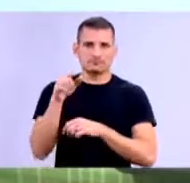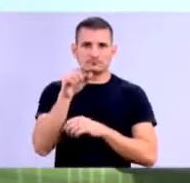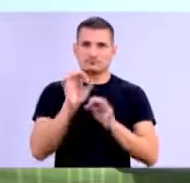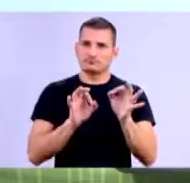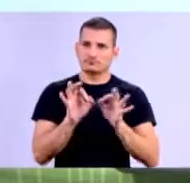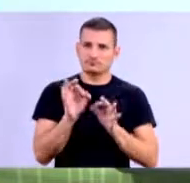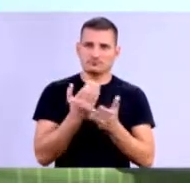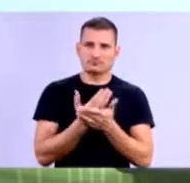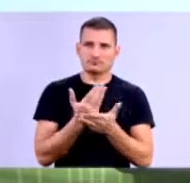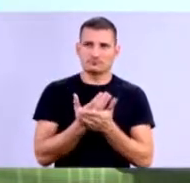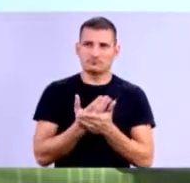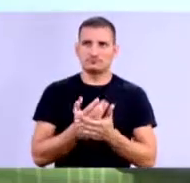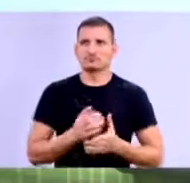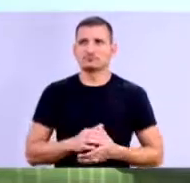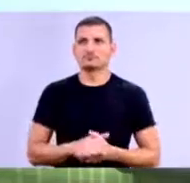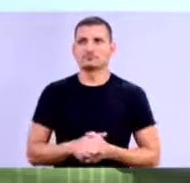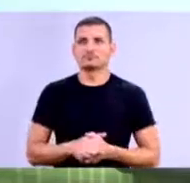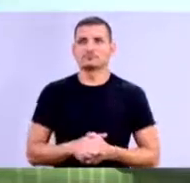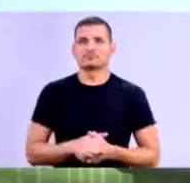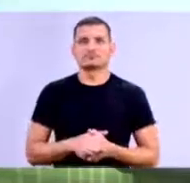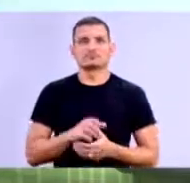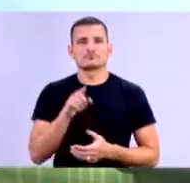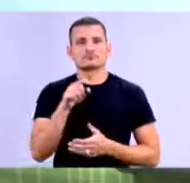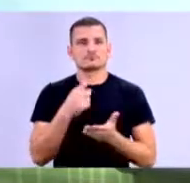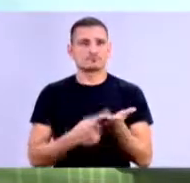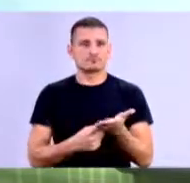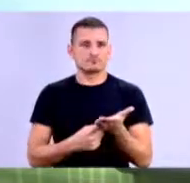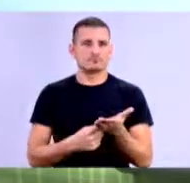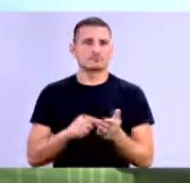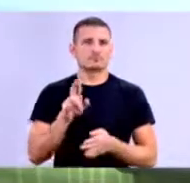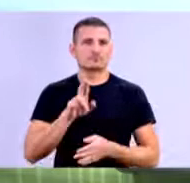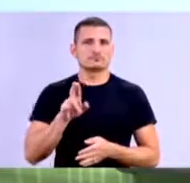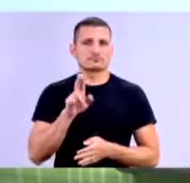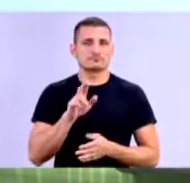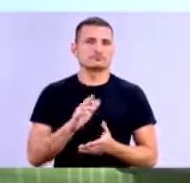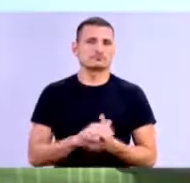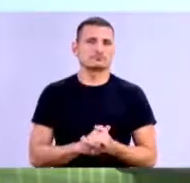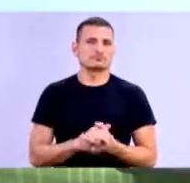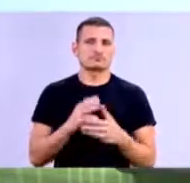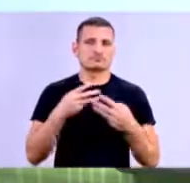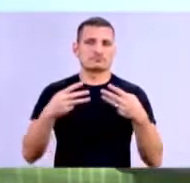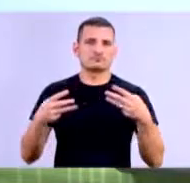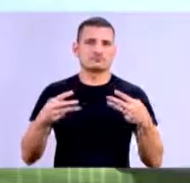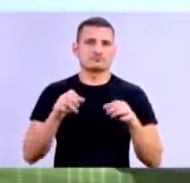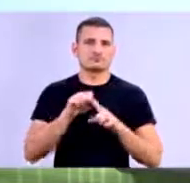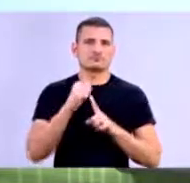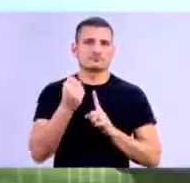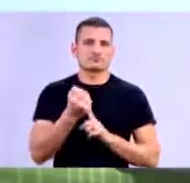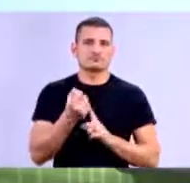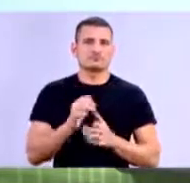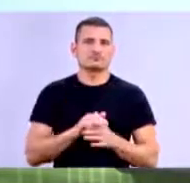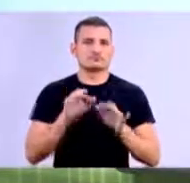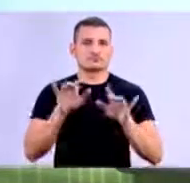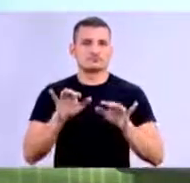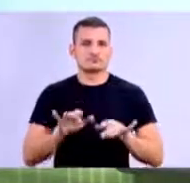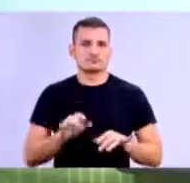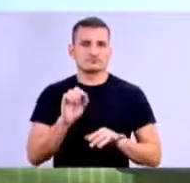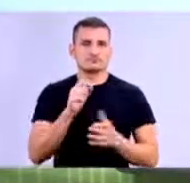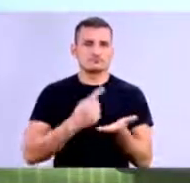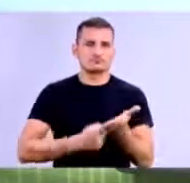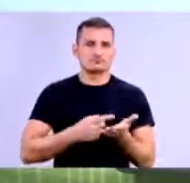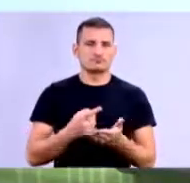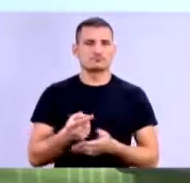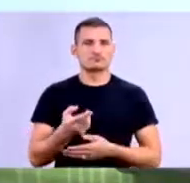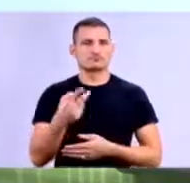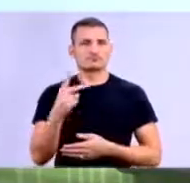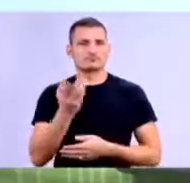estudar. Você marcou lá, utilizando uma rede social, está escrevendo para montar um grupo, para convidar seus